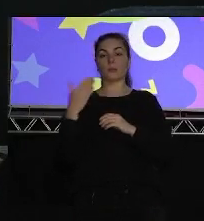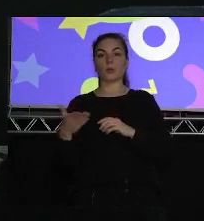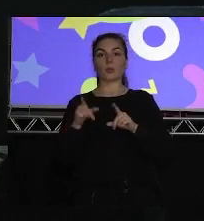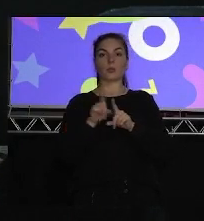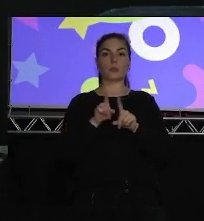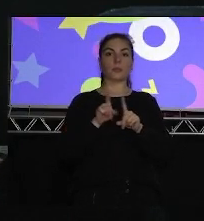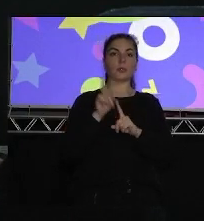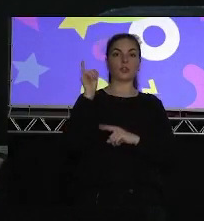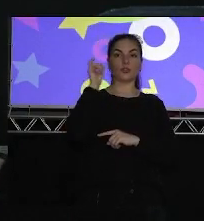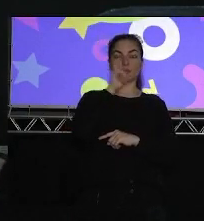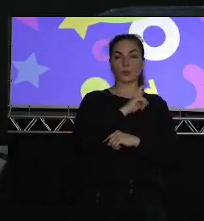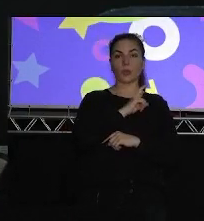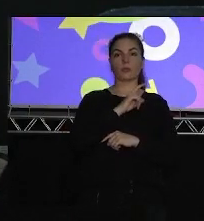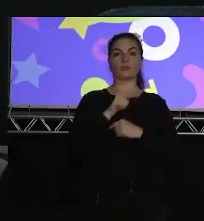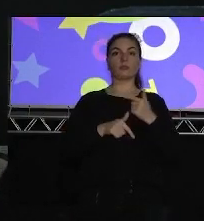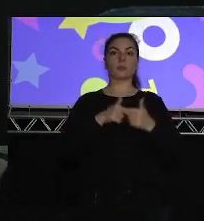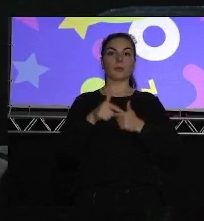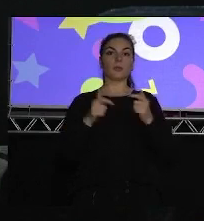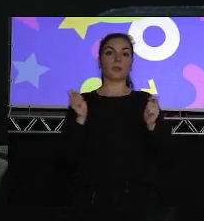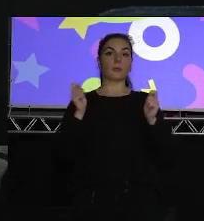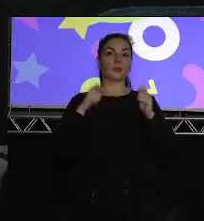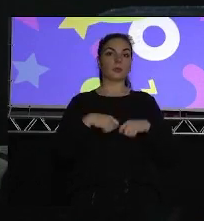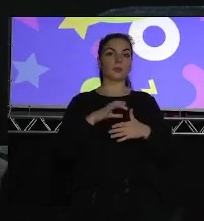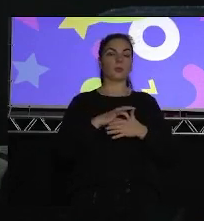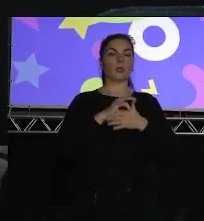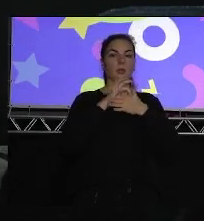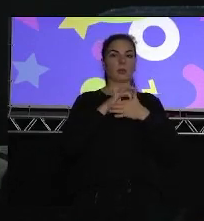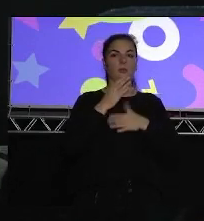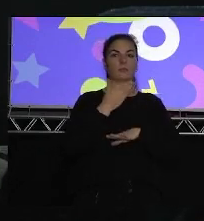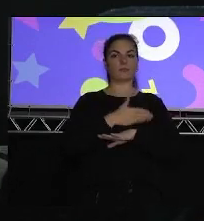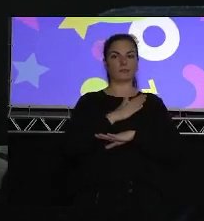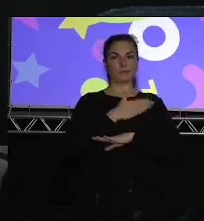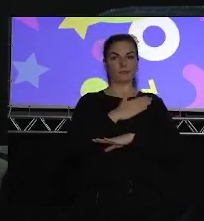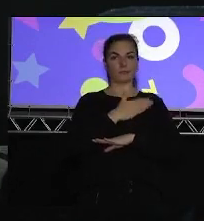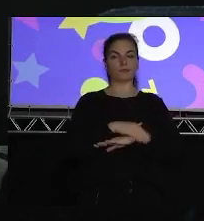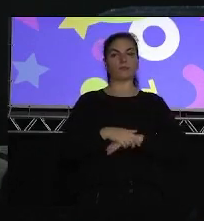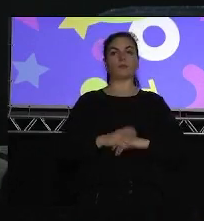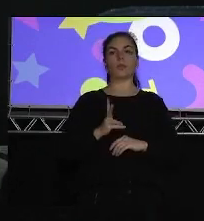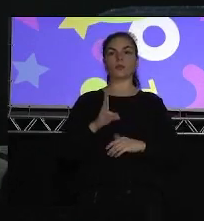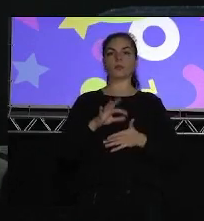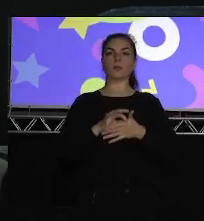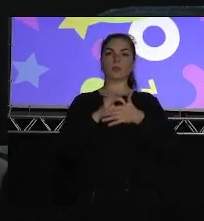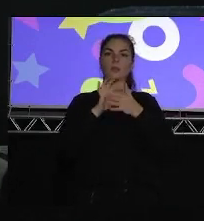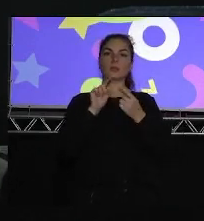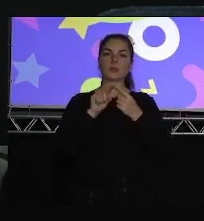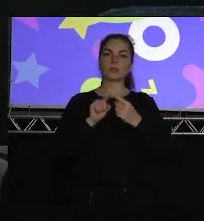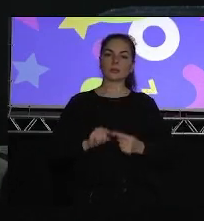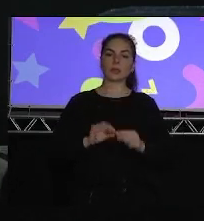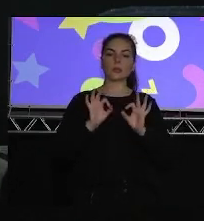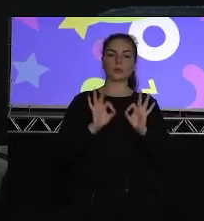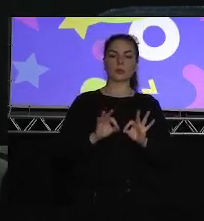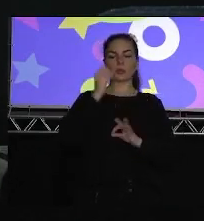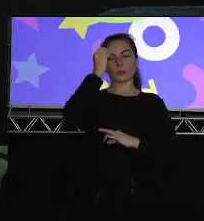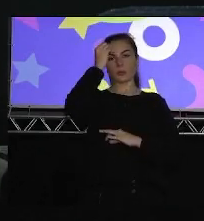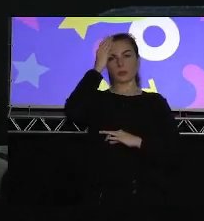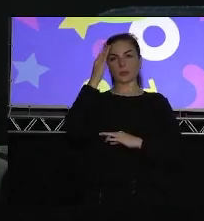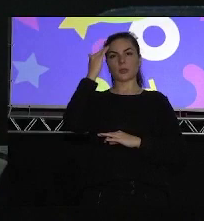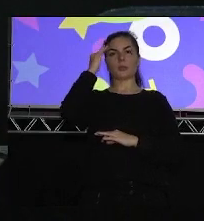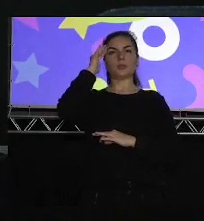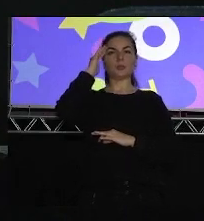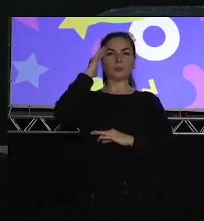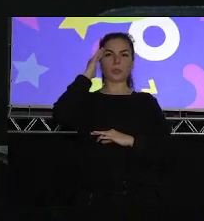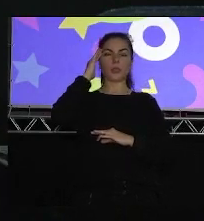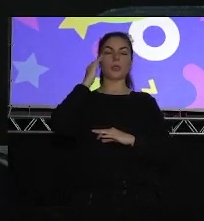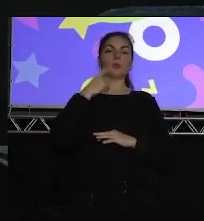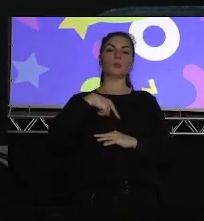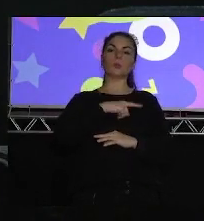um. Trabalhamos a capacitação das lideranças. Sem ter líderes adequados, conhecimento, entendimento,